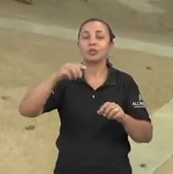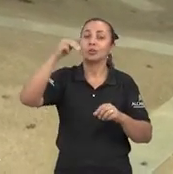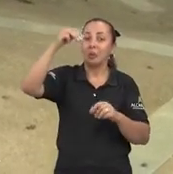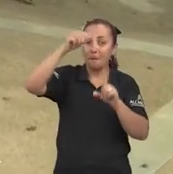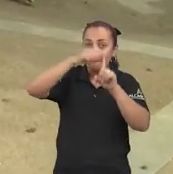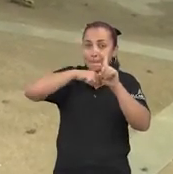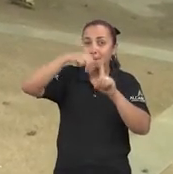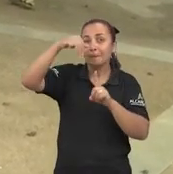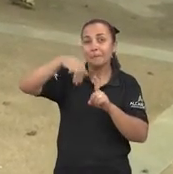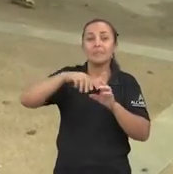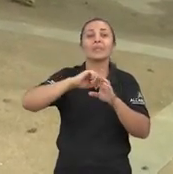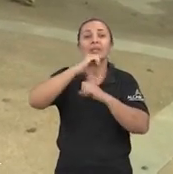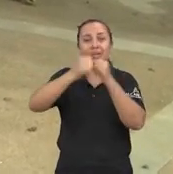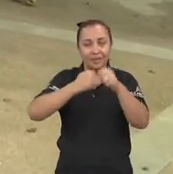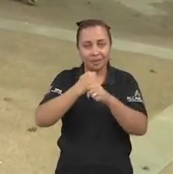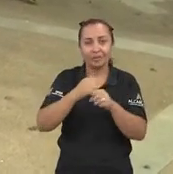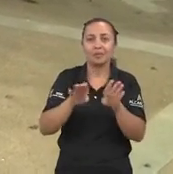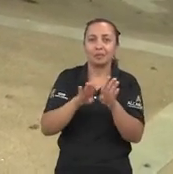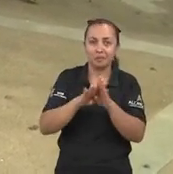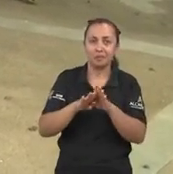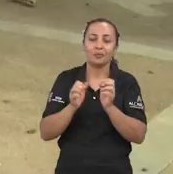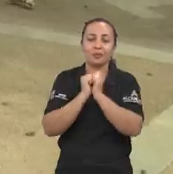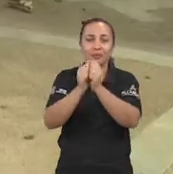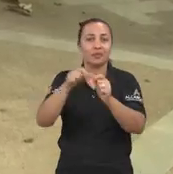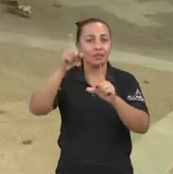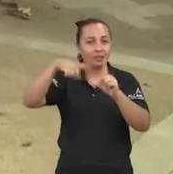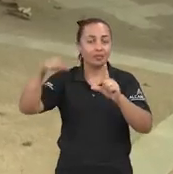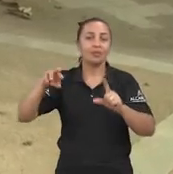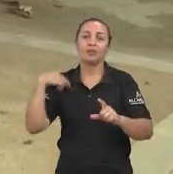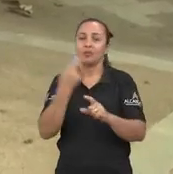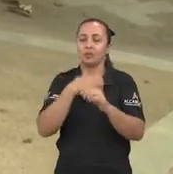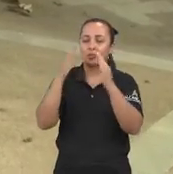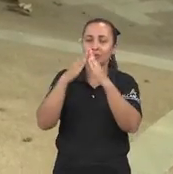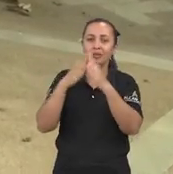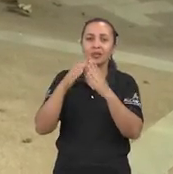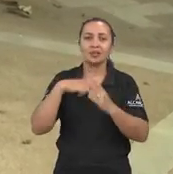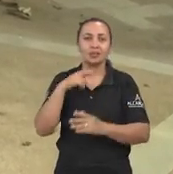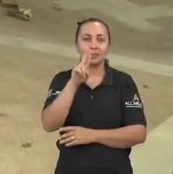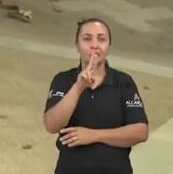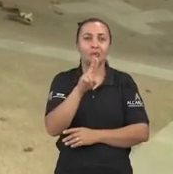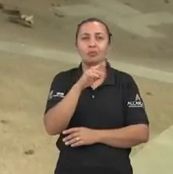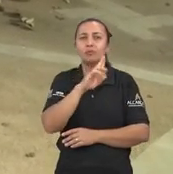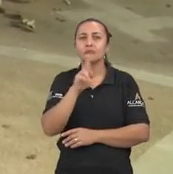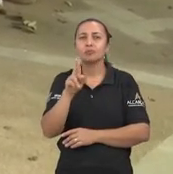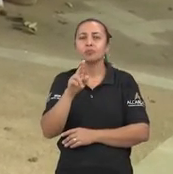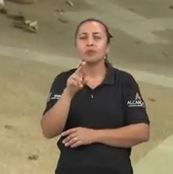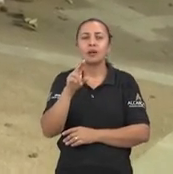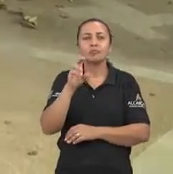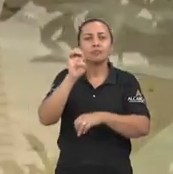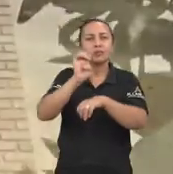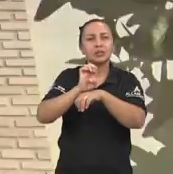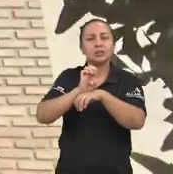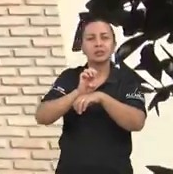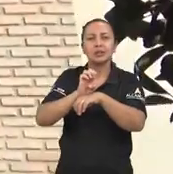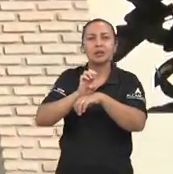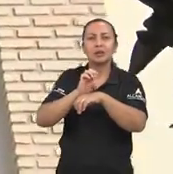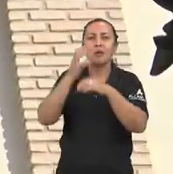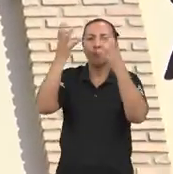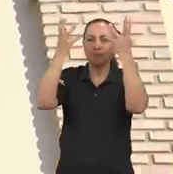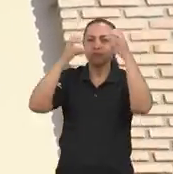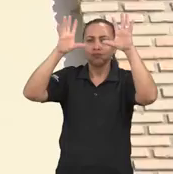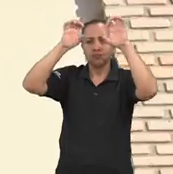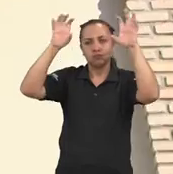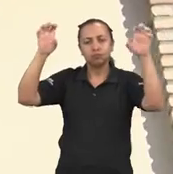mensal e anual e junto com esses dados aqui na especificamente a nossa casa a gente tem uma usina Usina não há uma estação meteorológica